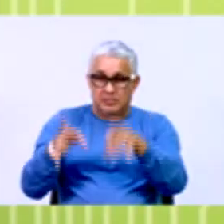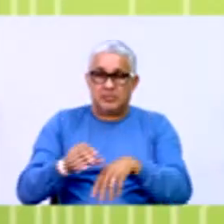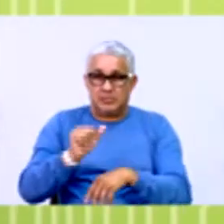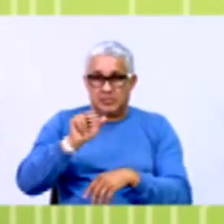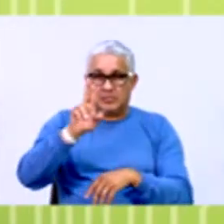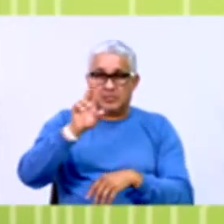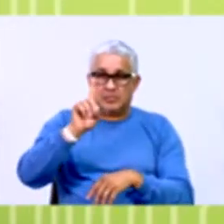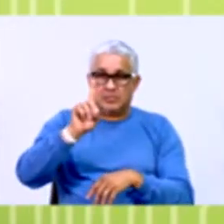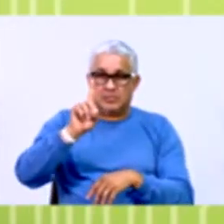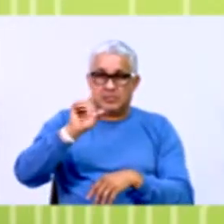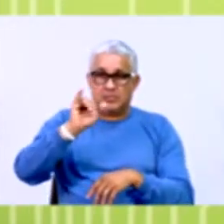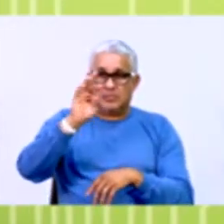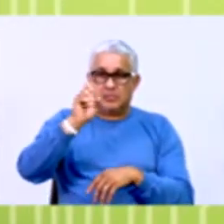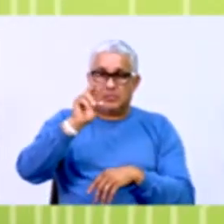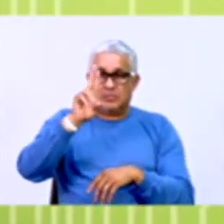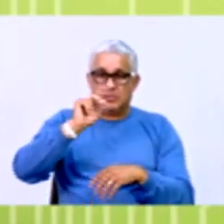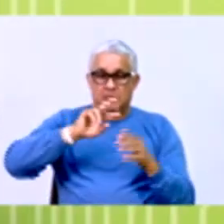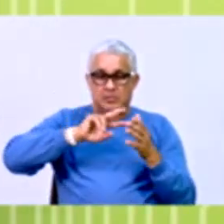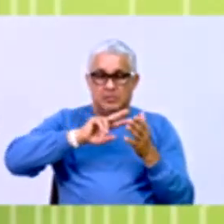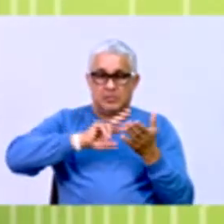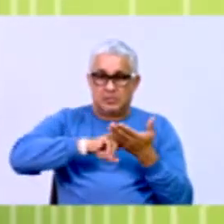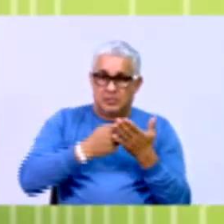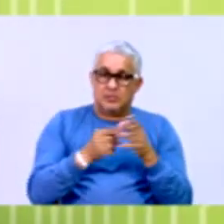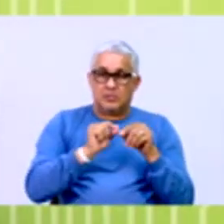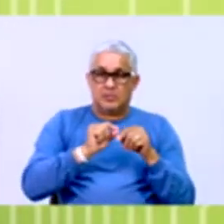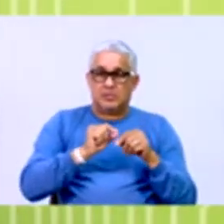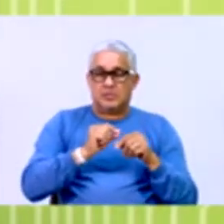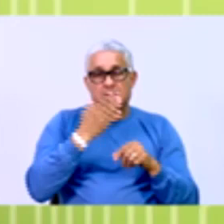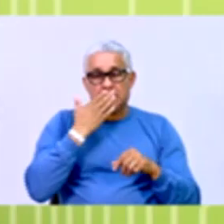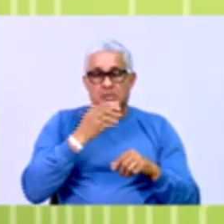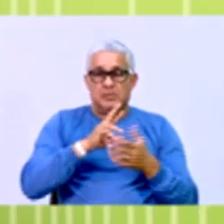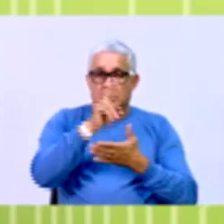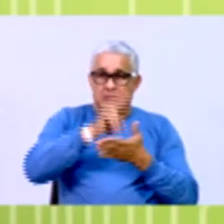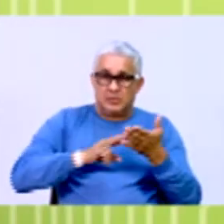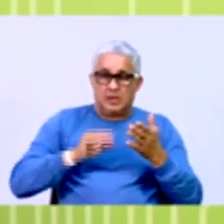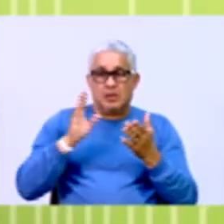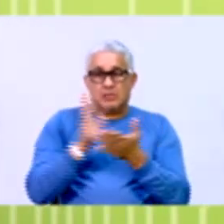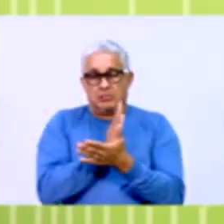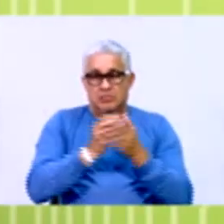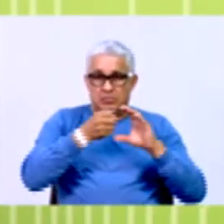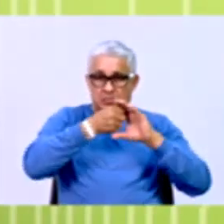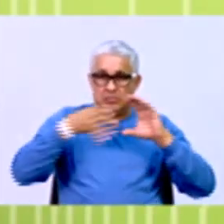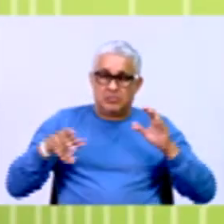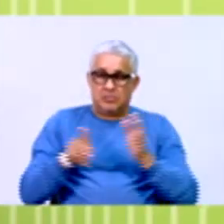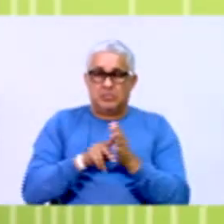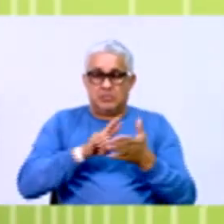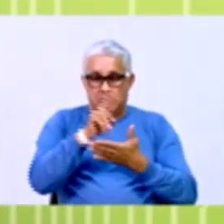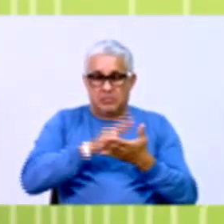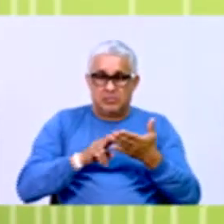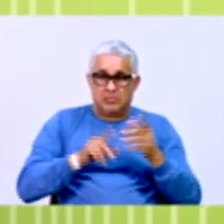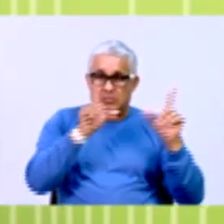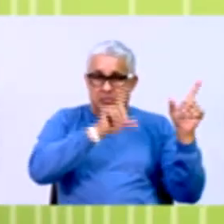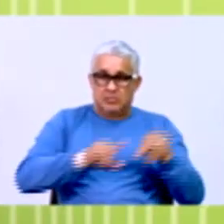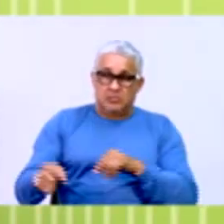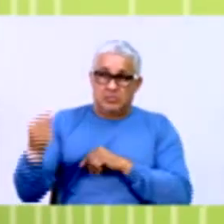se traduz em forma de um relatório, que a gente viu algumas das características desse relatório no slide